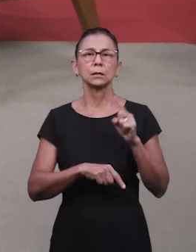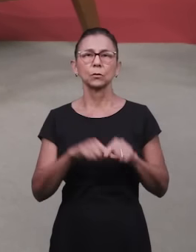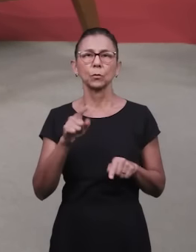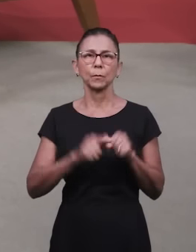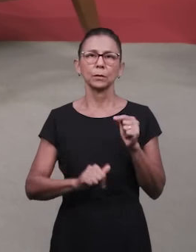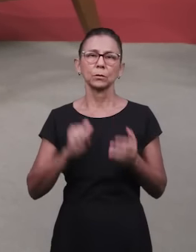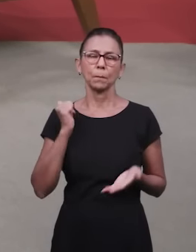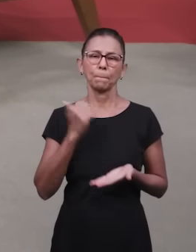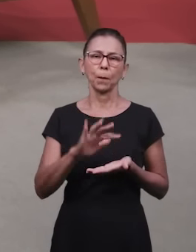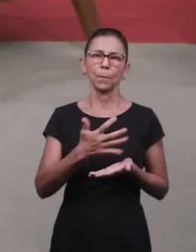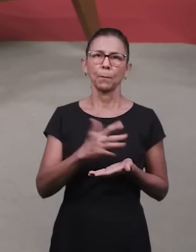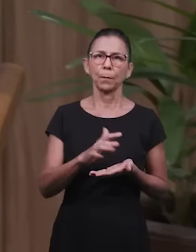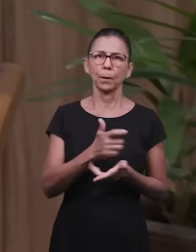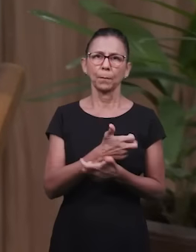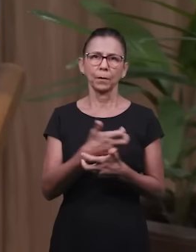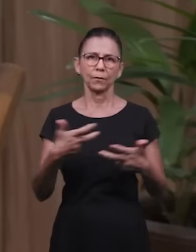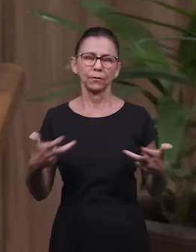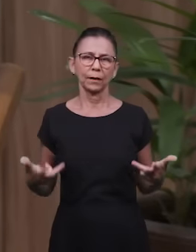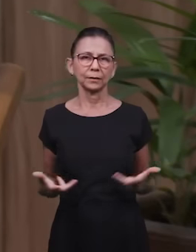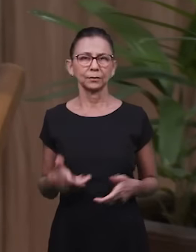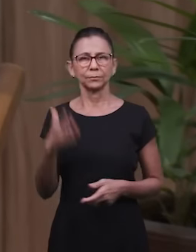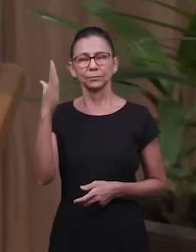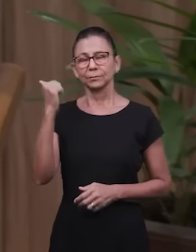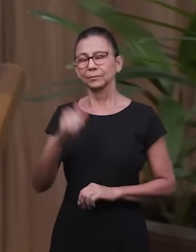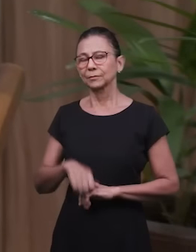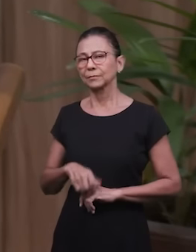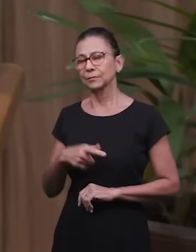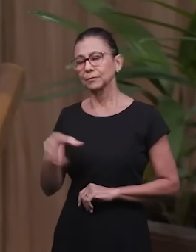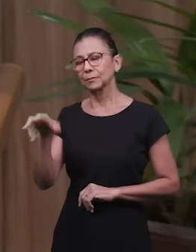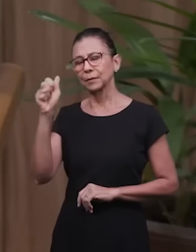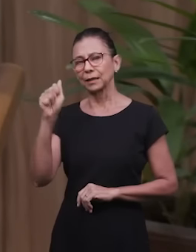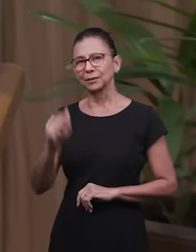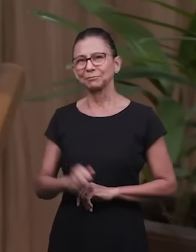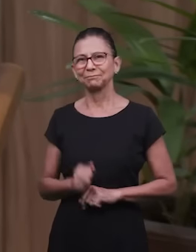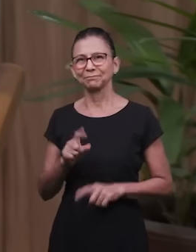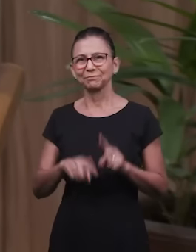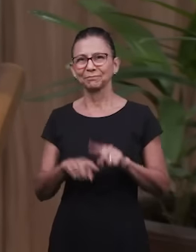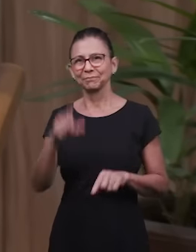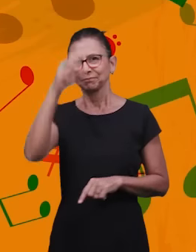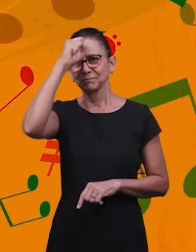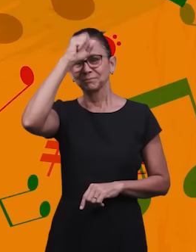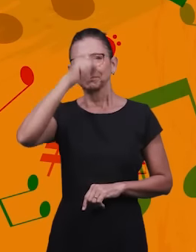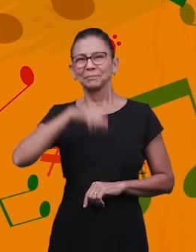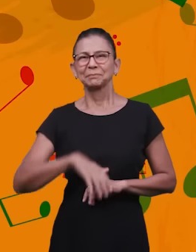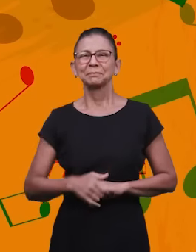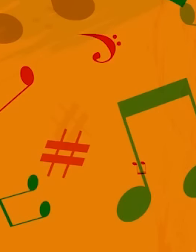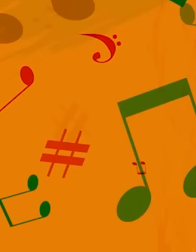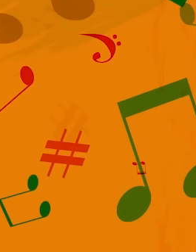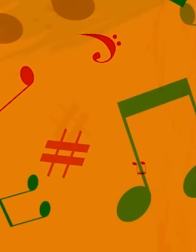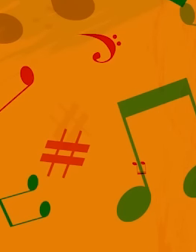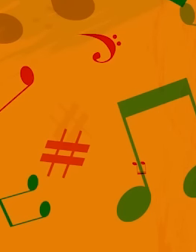com o tambor. Então você já sabe, pegue o seu instrumento e vamos aprender.